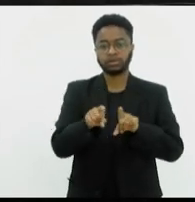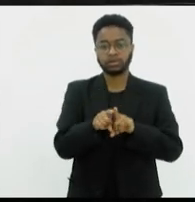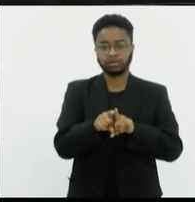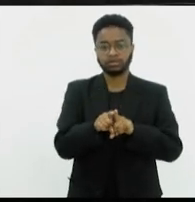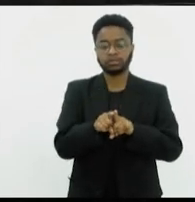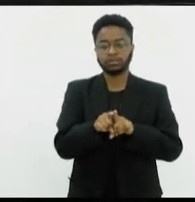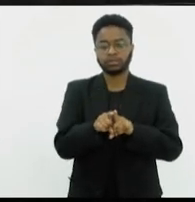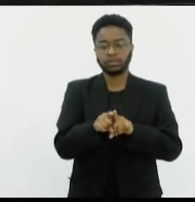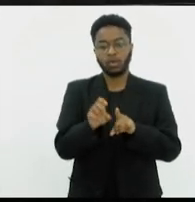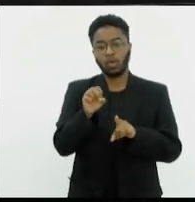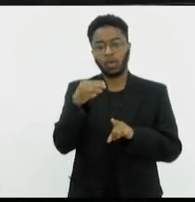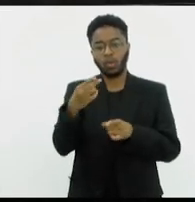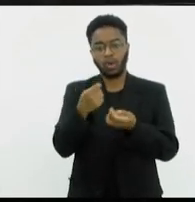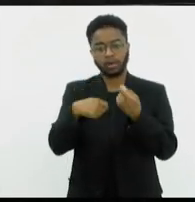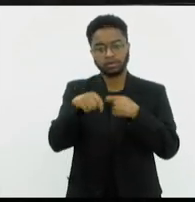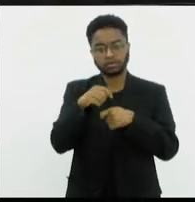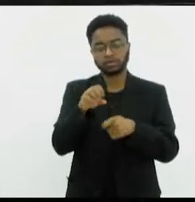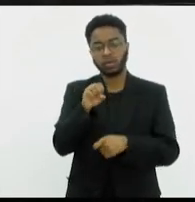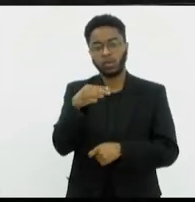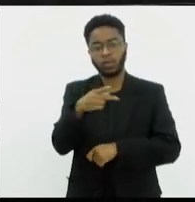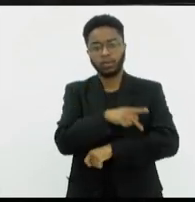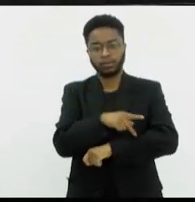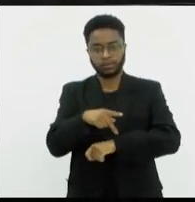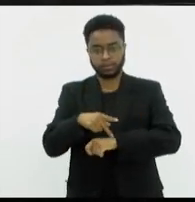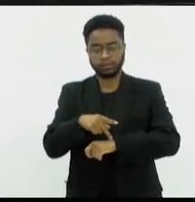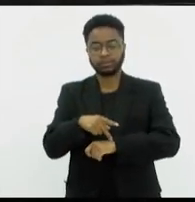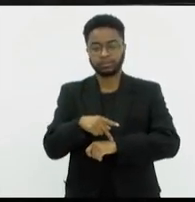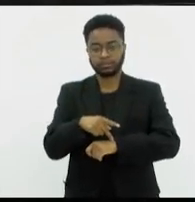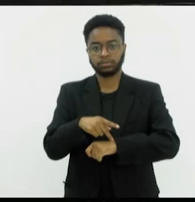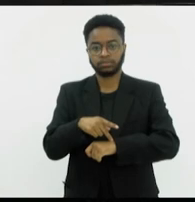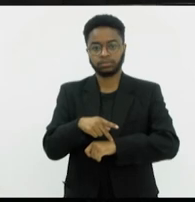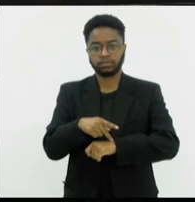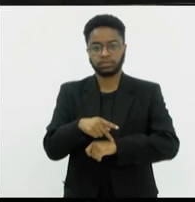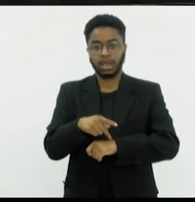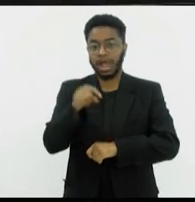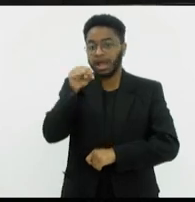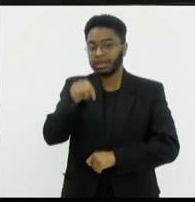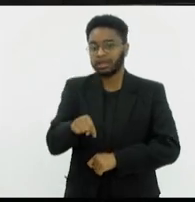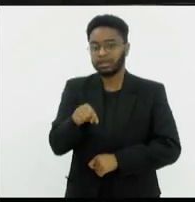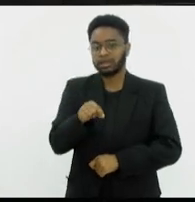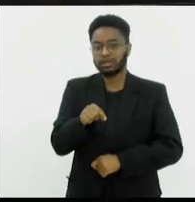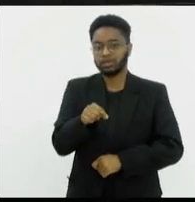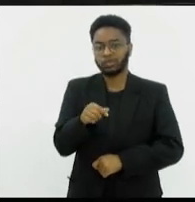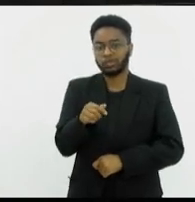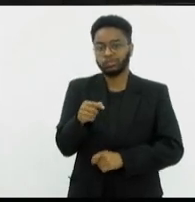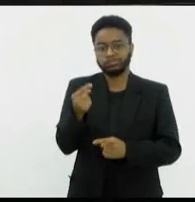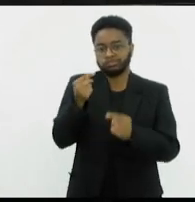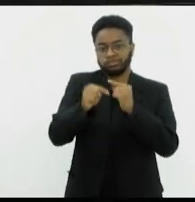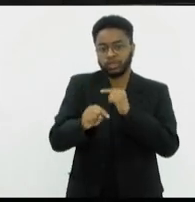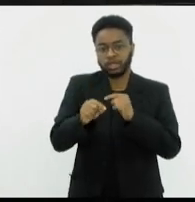ela administrativa ou pedagógica. Não cabe aqui fazer essa divisão.